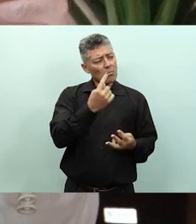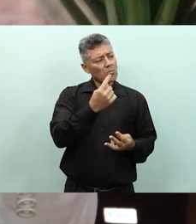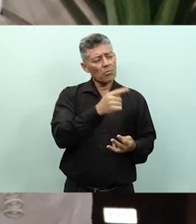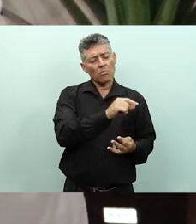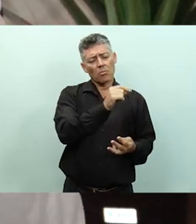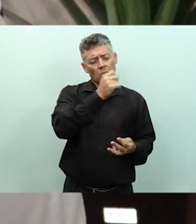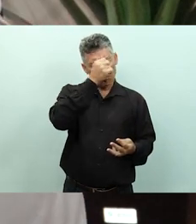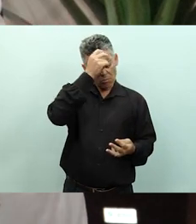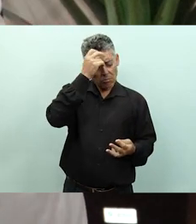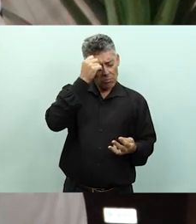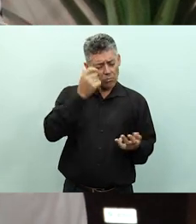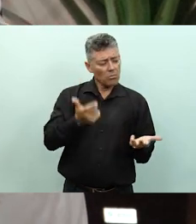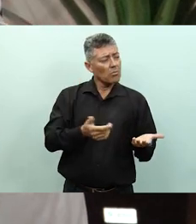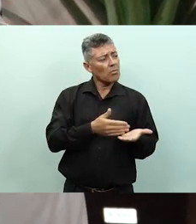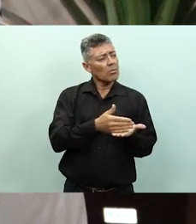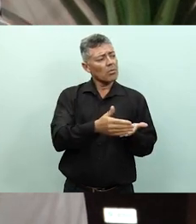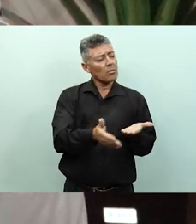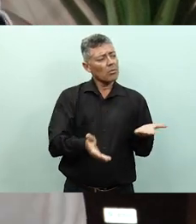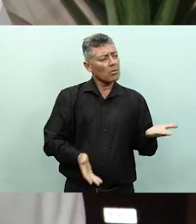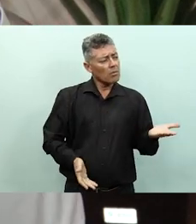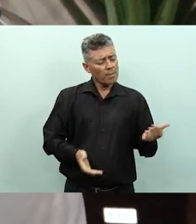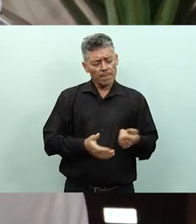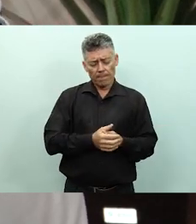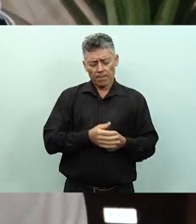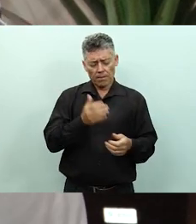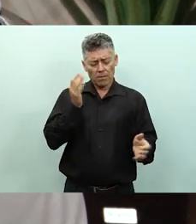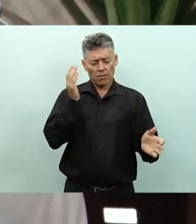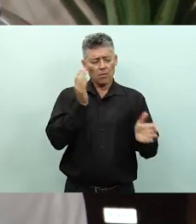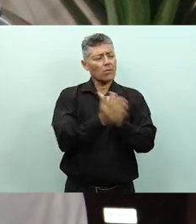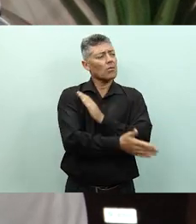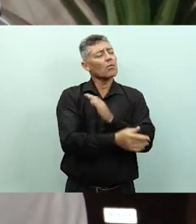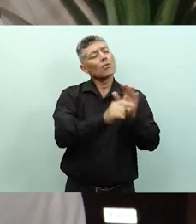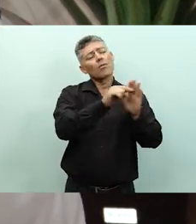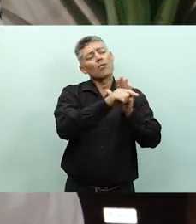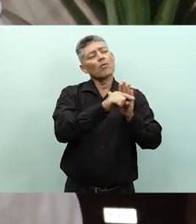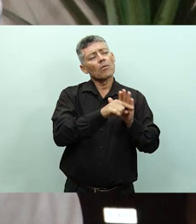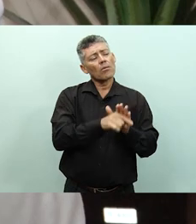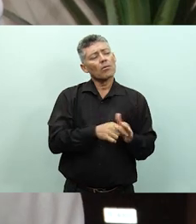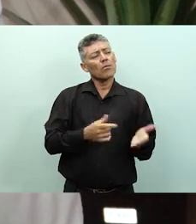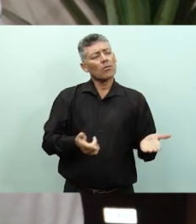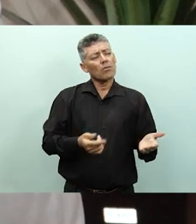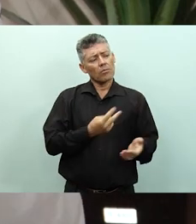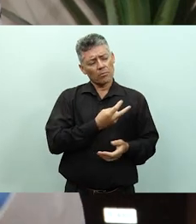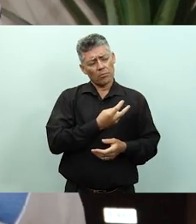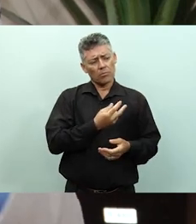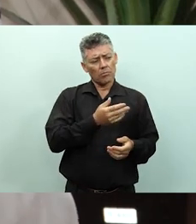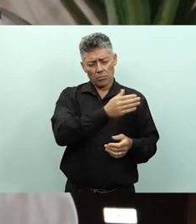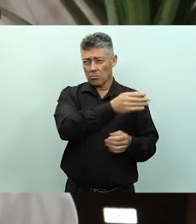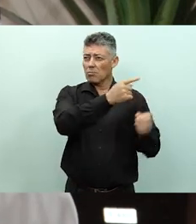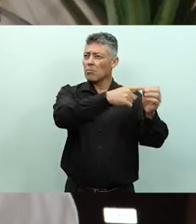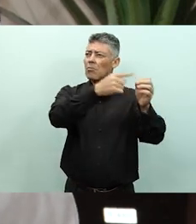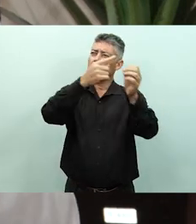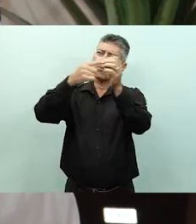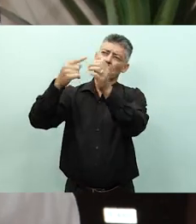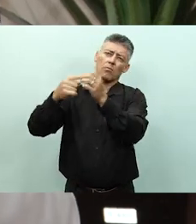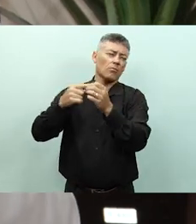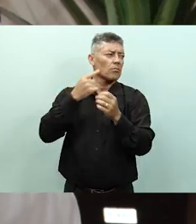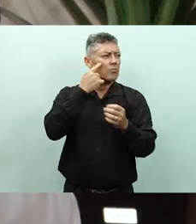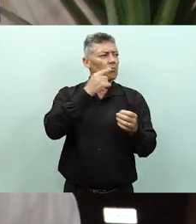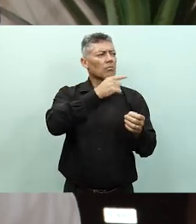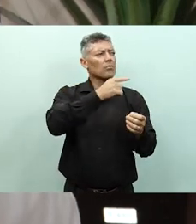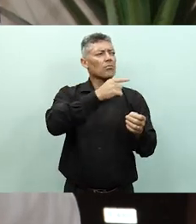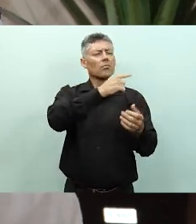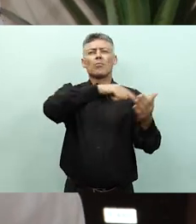prefeito. Começou quando saiu a primeira pesquisa, e isso indo aos municípios, sendo repelida